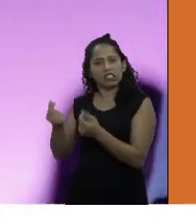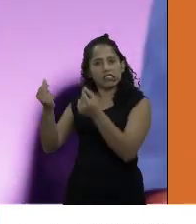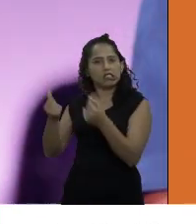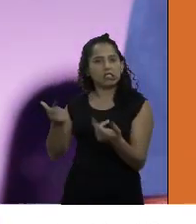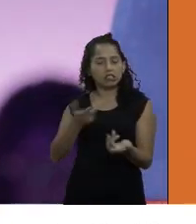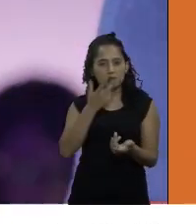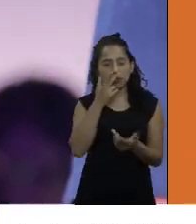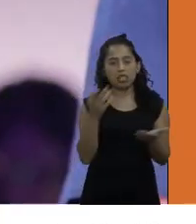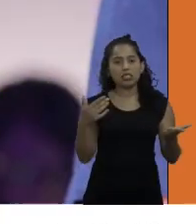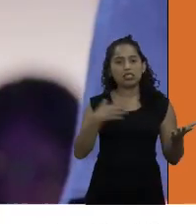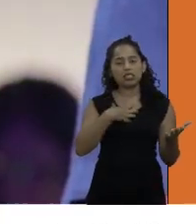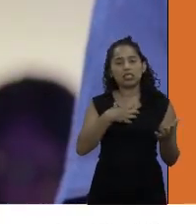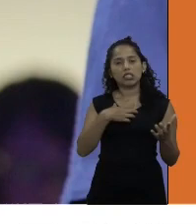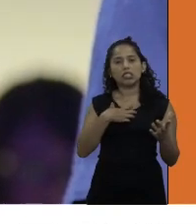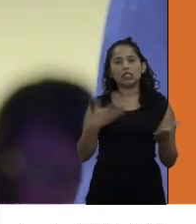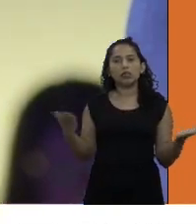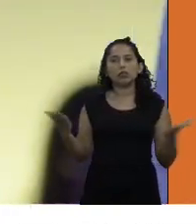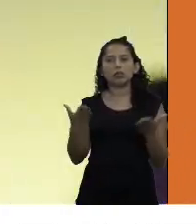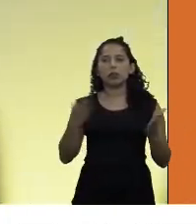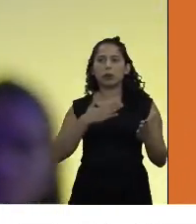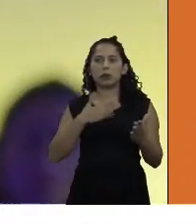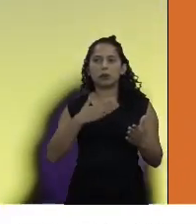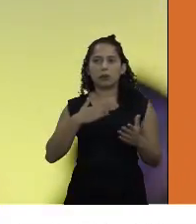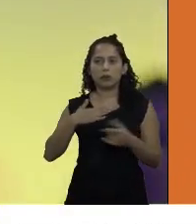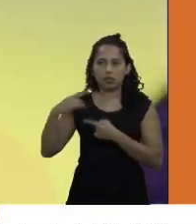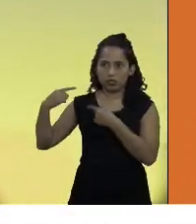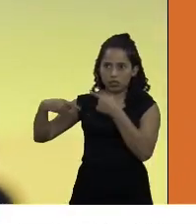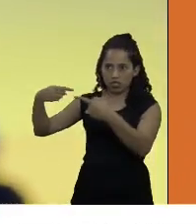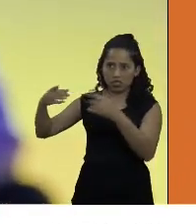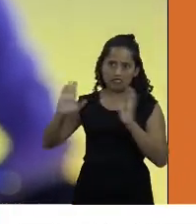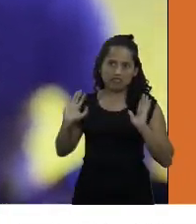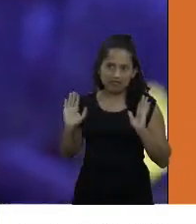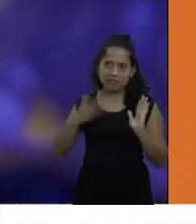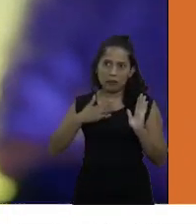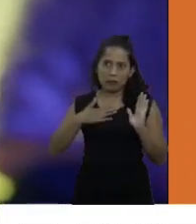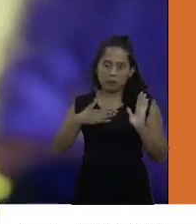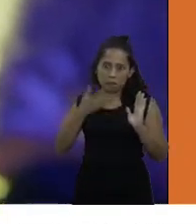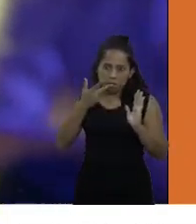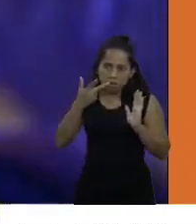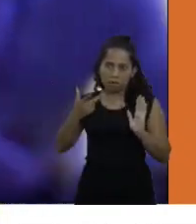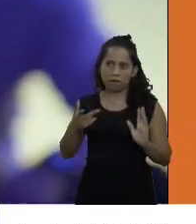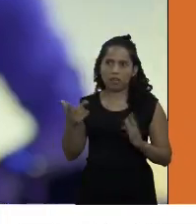que eu tenho aqui hoje, as pessoas da minha geração, e eu falo com a maior propriedade do mundo disso,